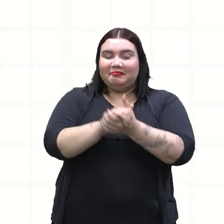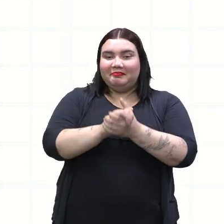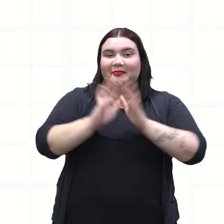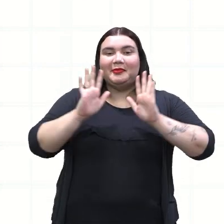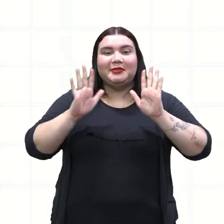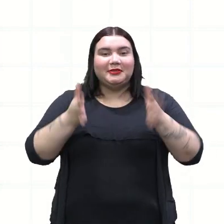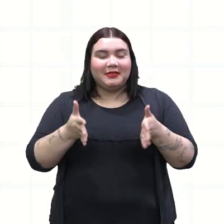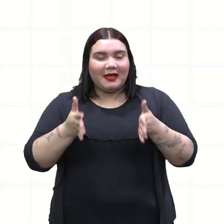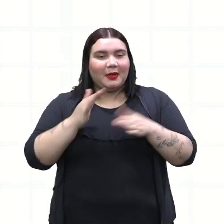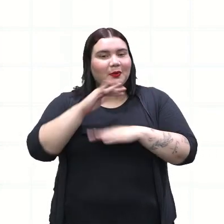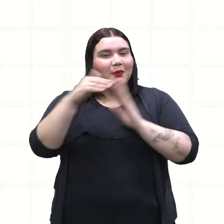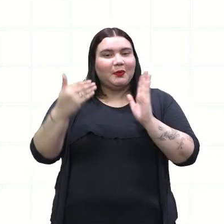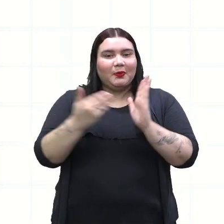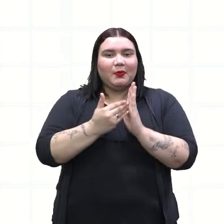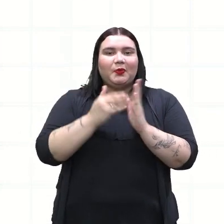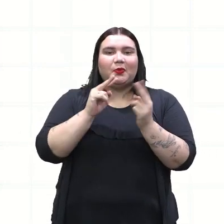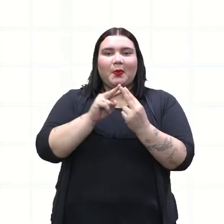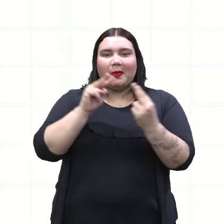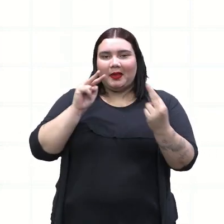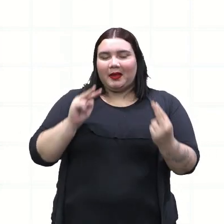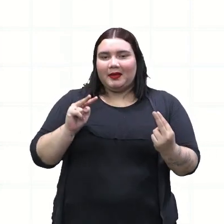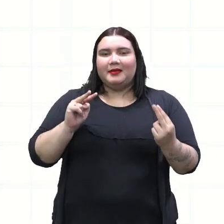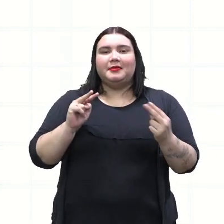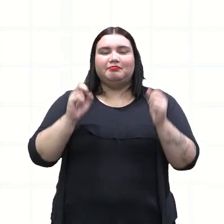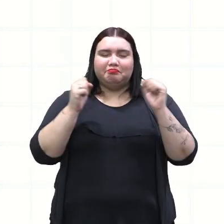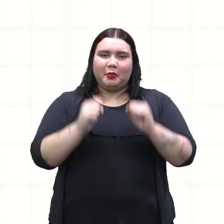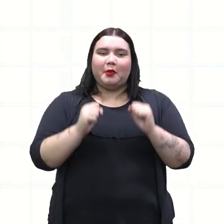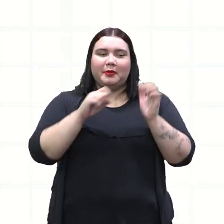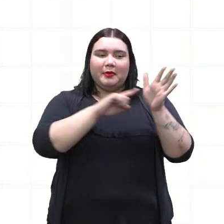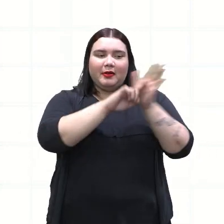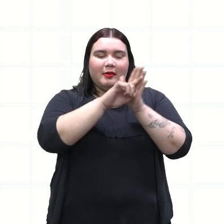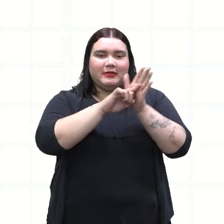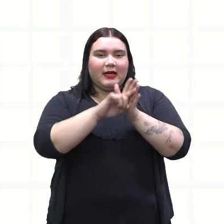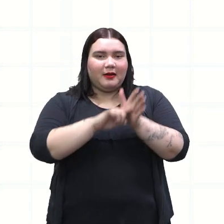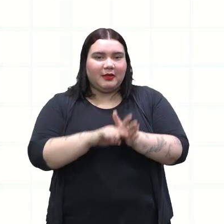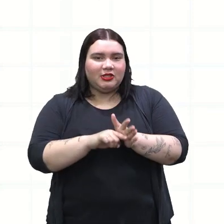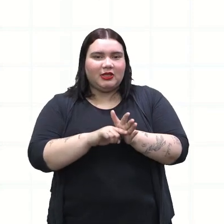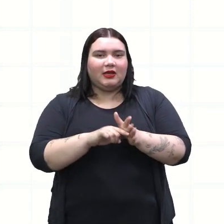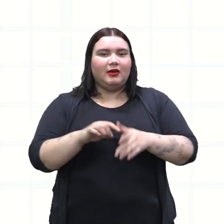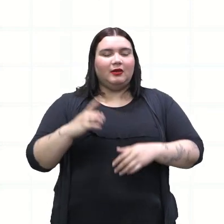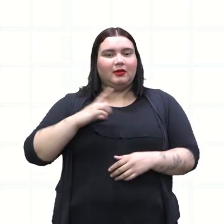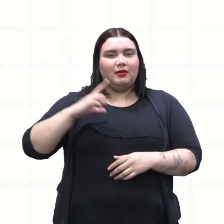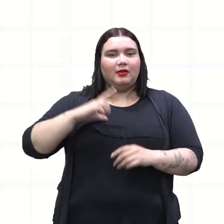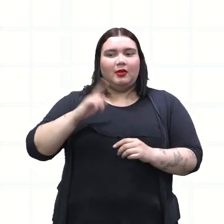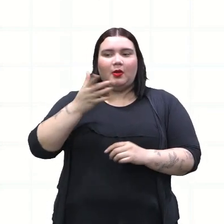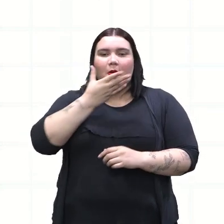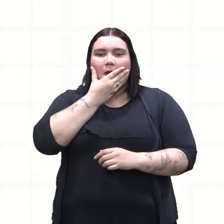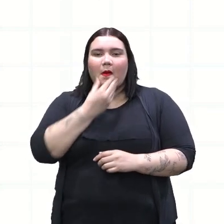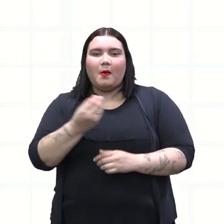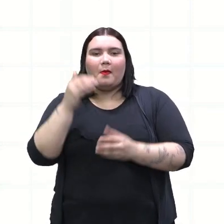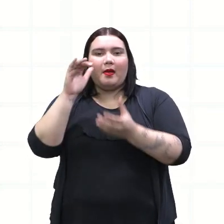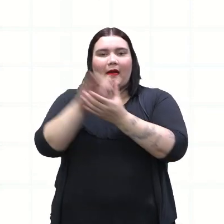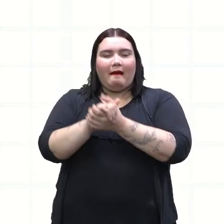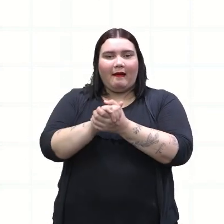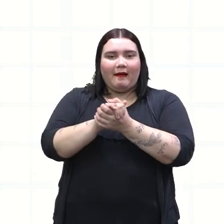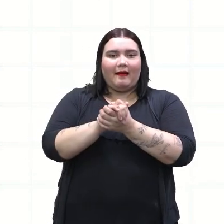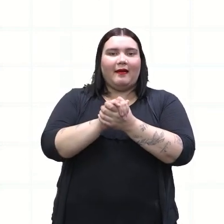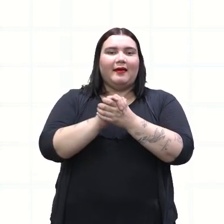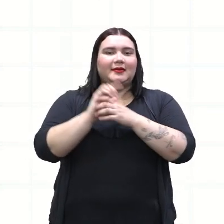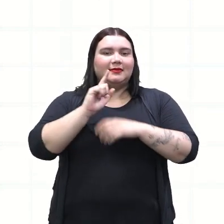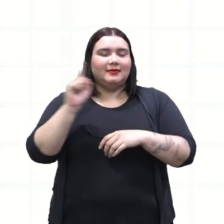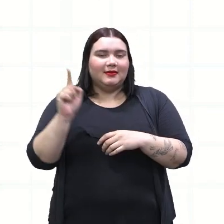tudo virtualmente. Então, vocês podem pesquisar aí, né? Rapaz se casa com holograma no Japão. Então, isso já